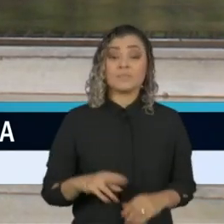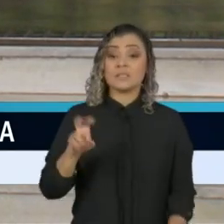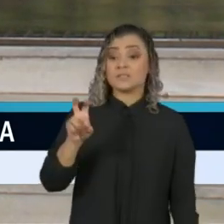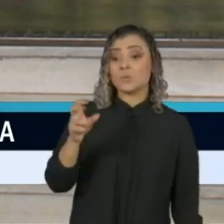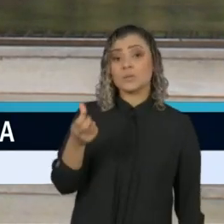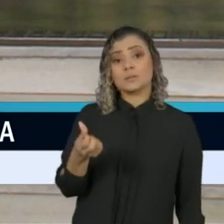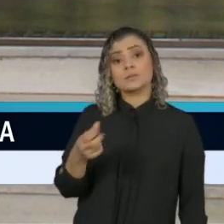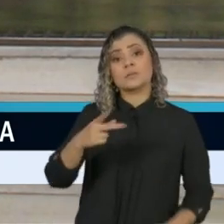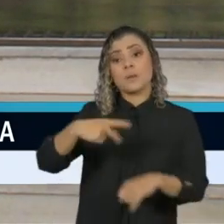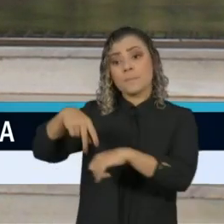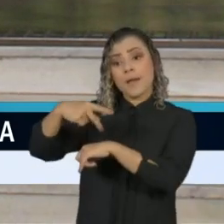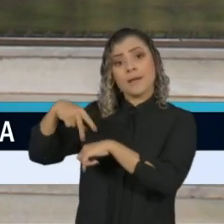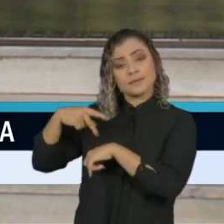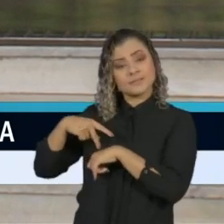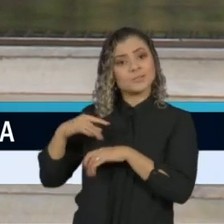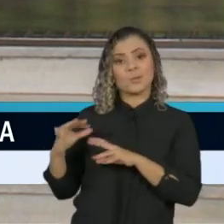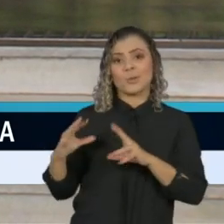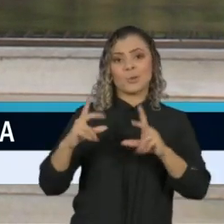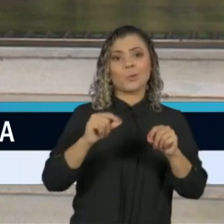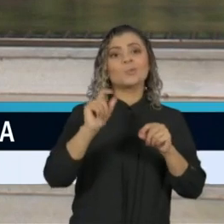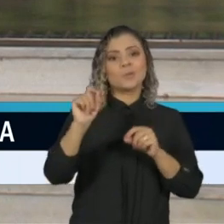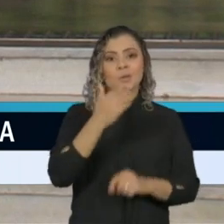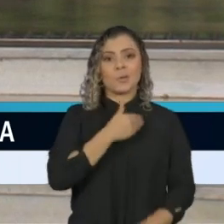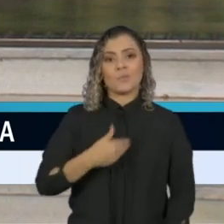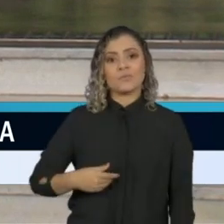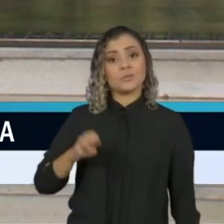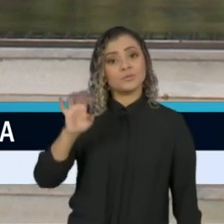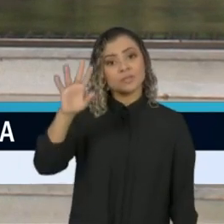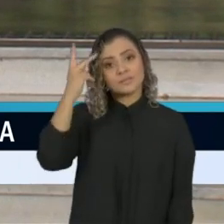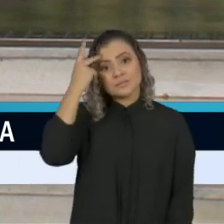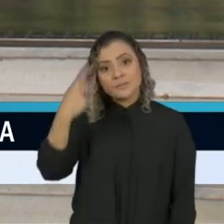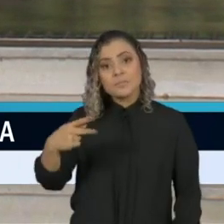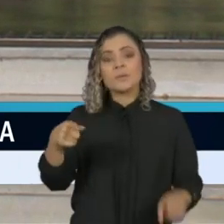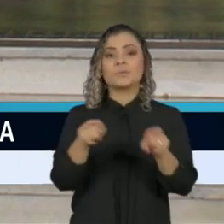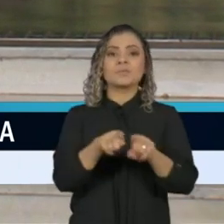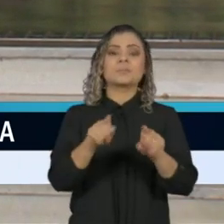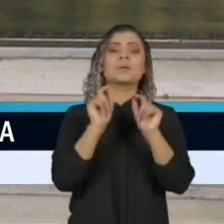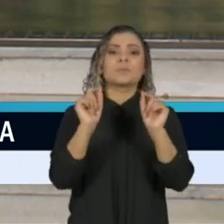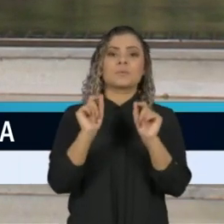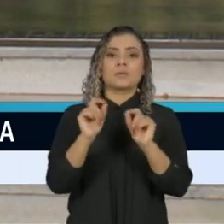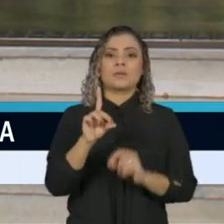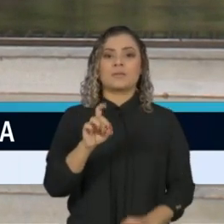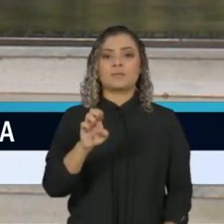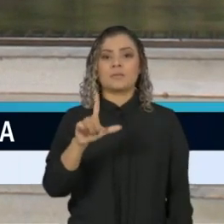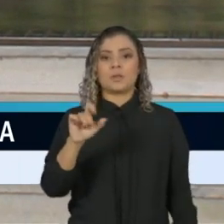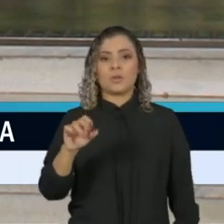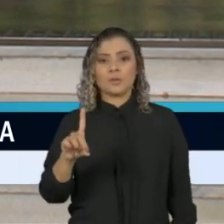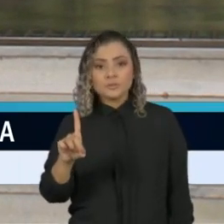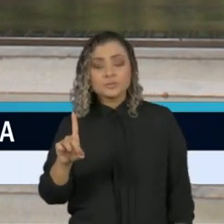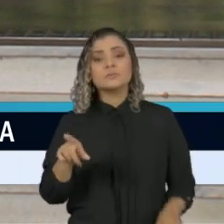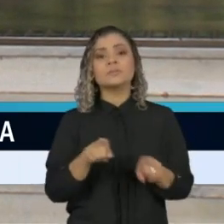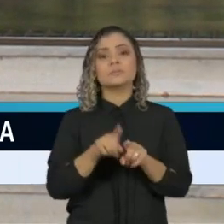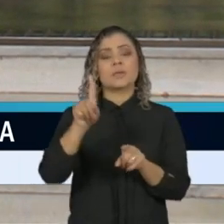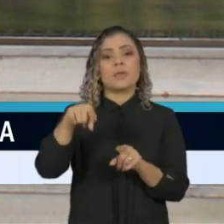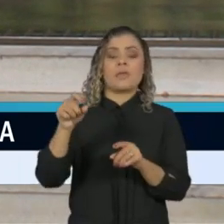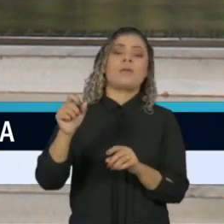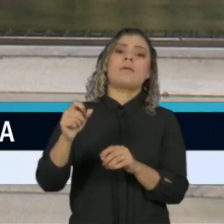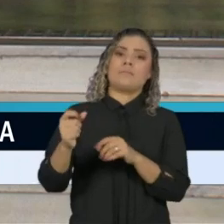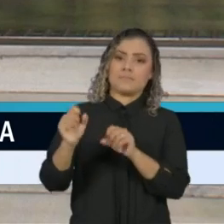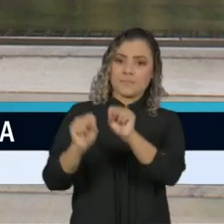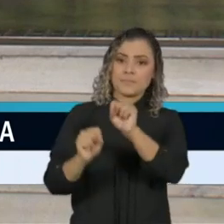56 países que estão sendo monitorados pelo governo do Estado de São Paulo, através da Deloitte, consultoria que está nos